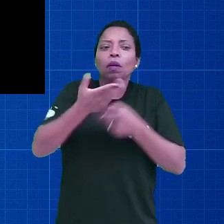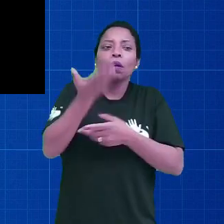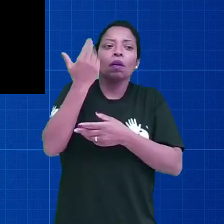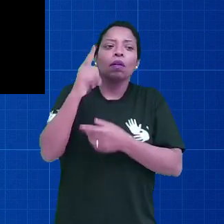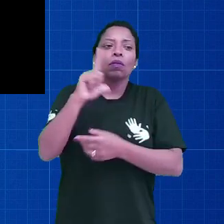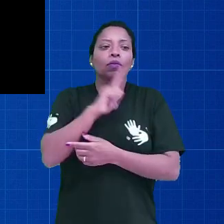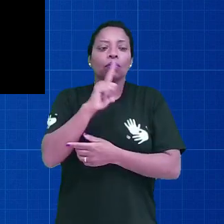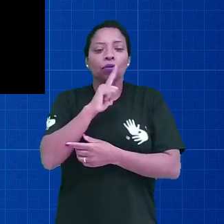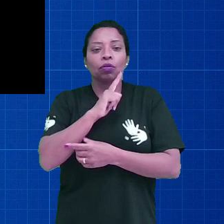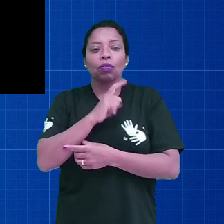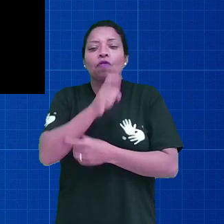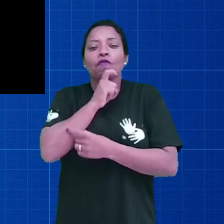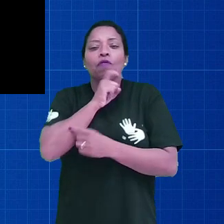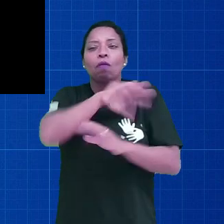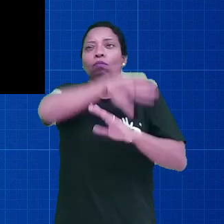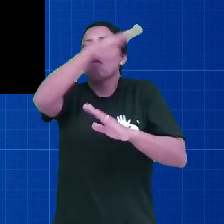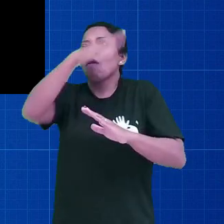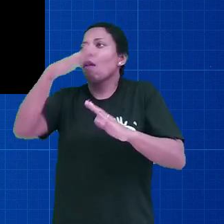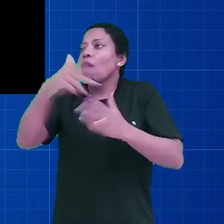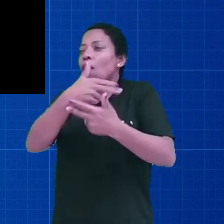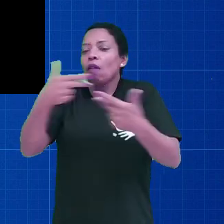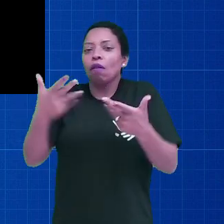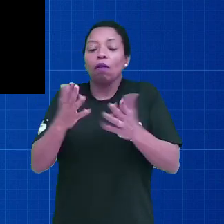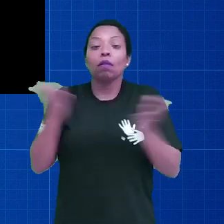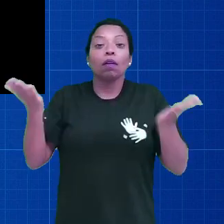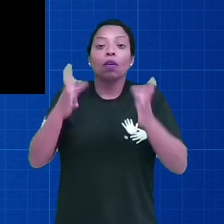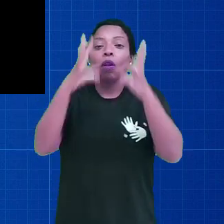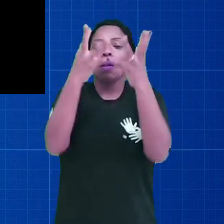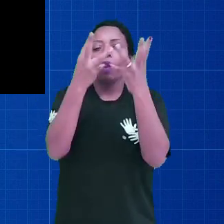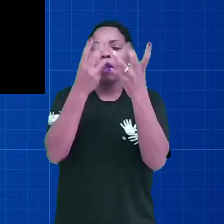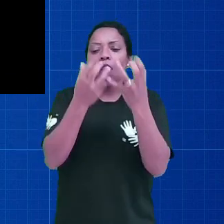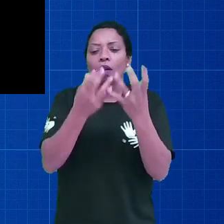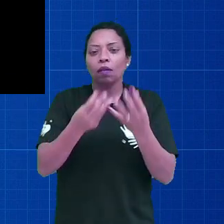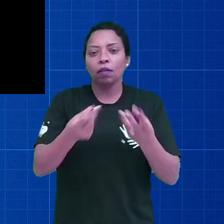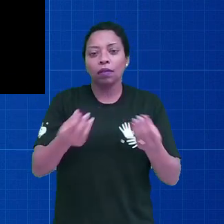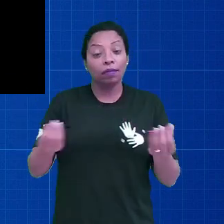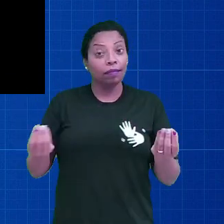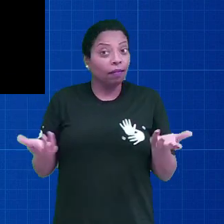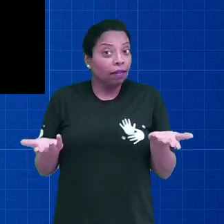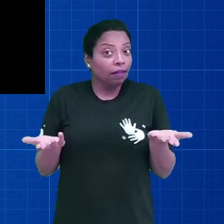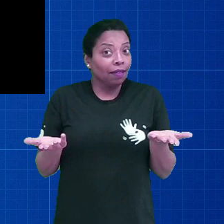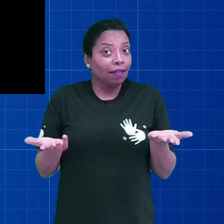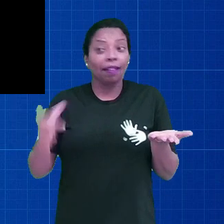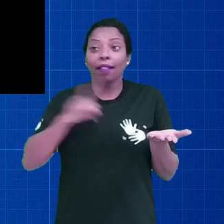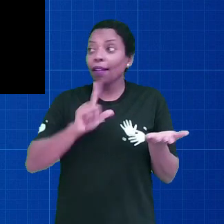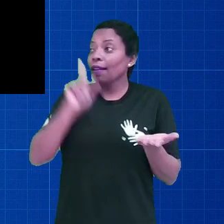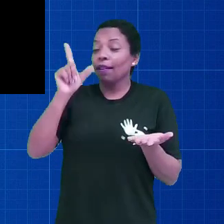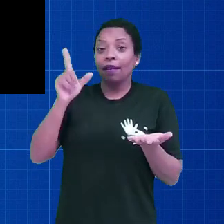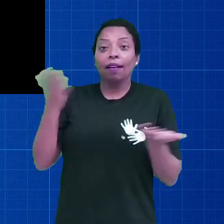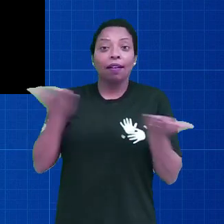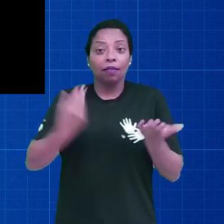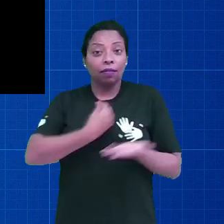dessa forma, estava gelo, e agora esse gelo está descongelando e você tem até criação lá de